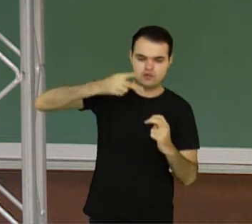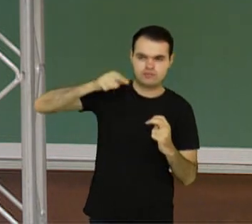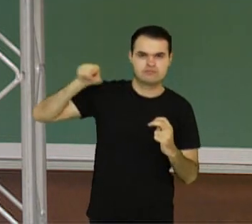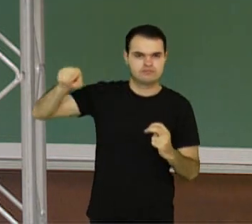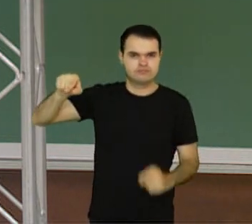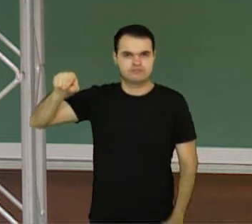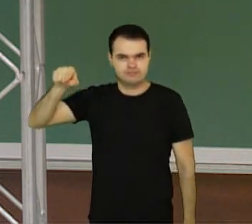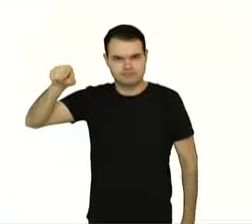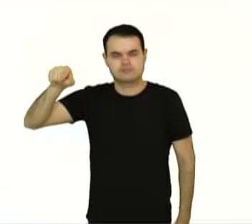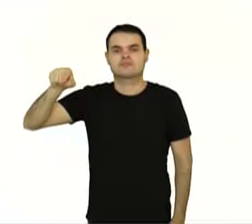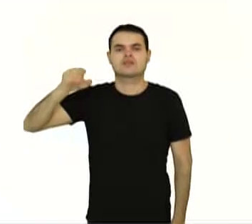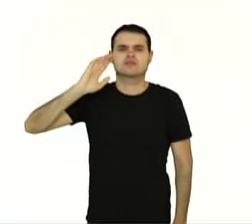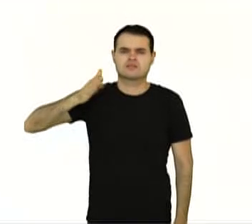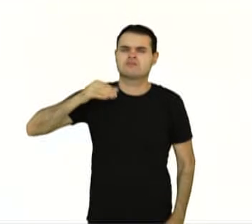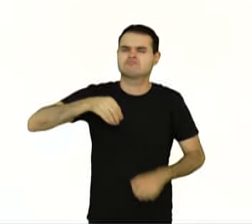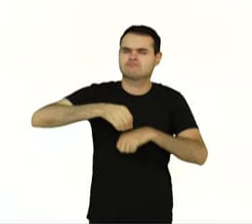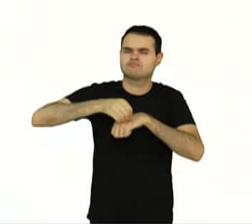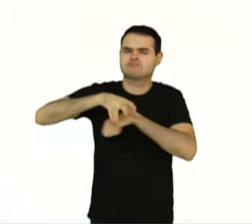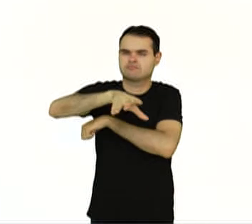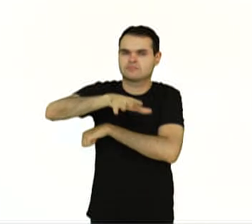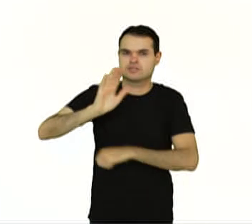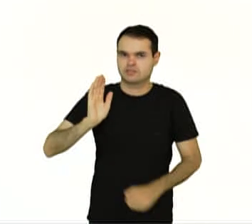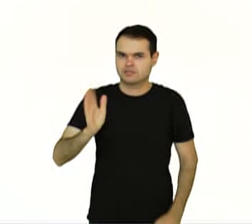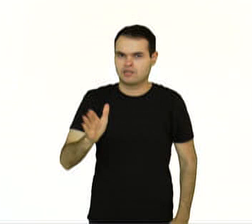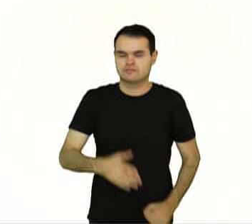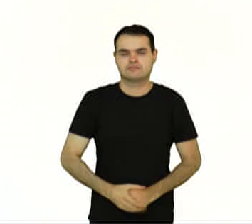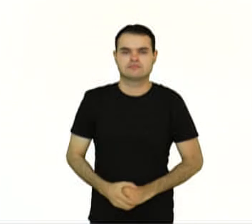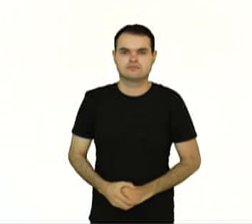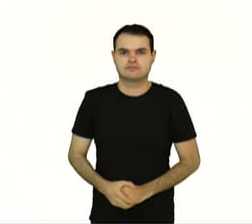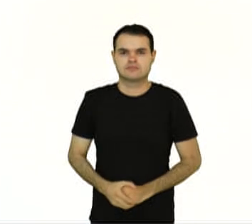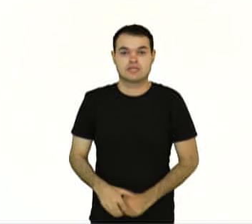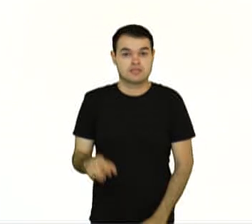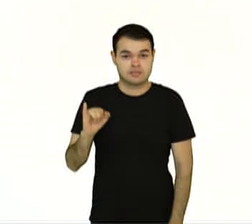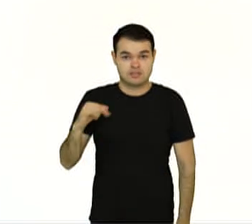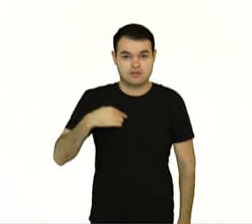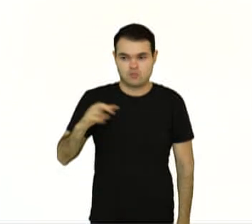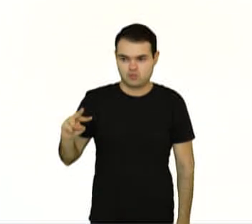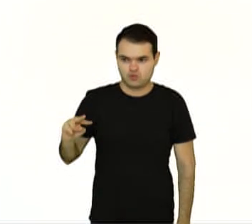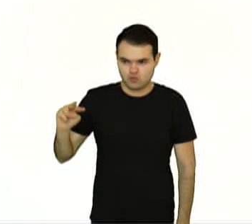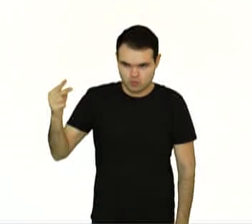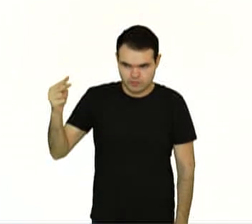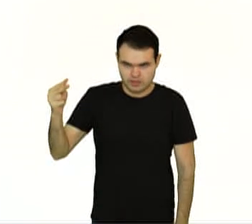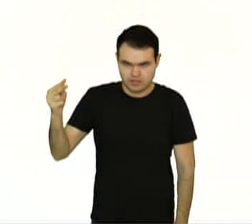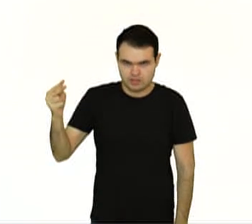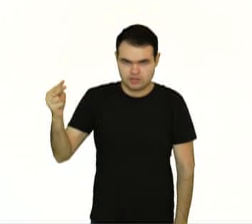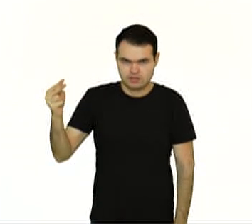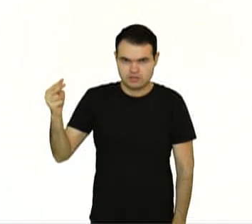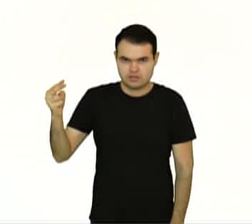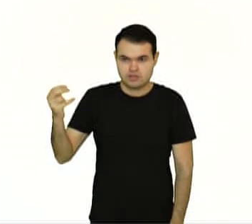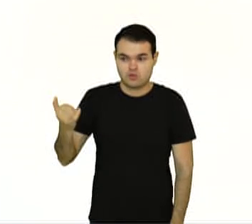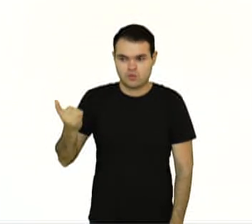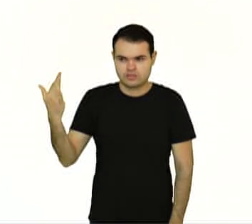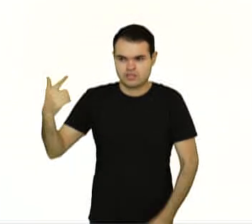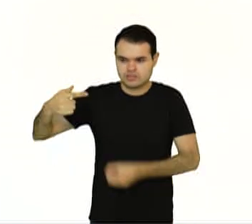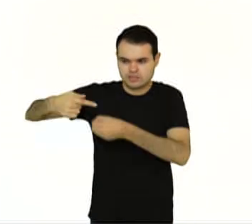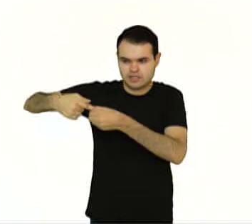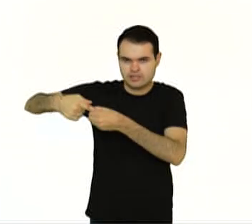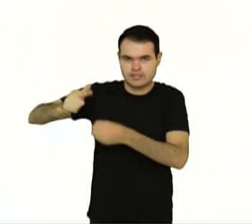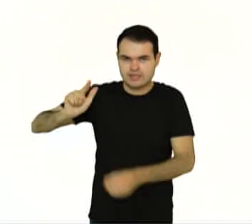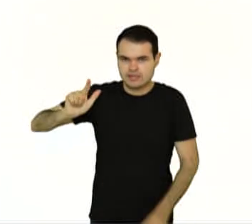litros. Então, a professora já tinha dado essa dica para vocês. Se eu dobrei a quantidade da grandeza